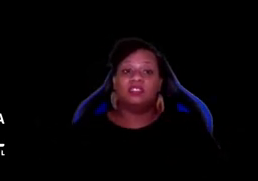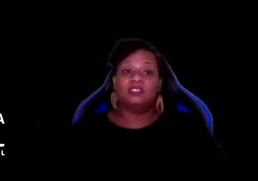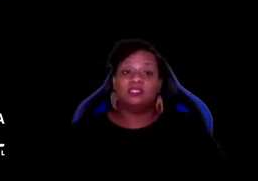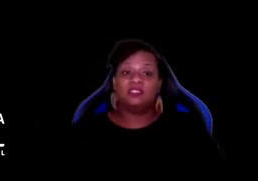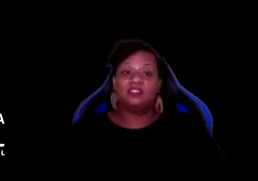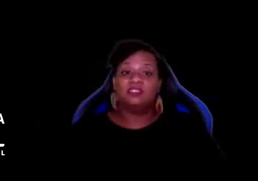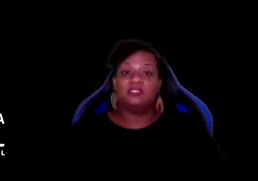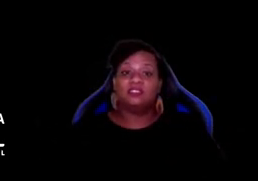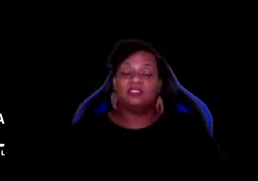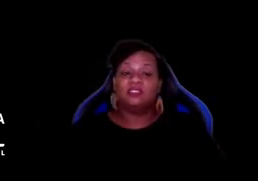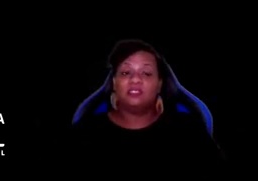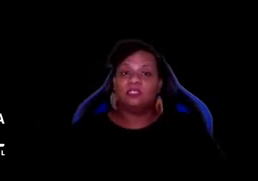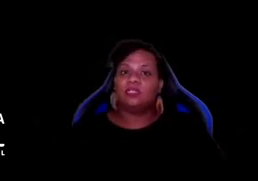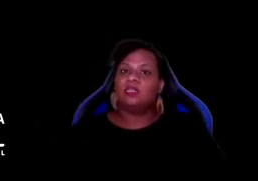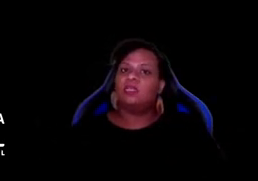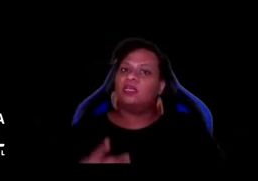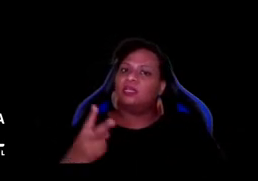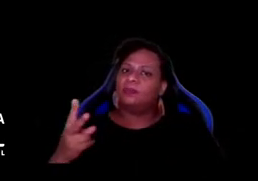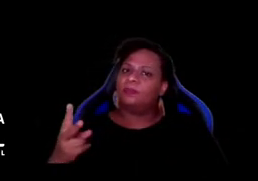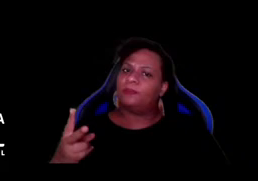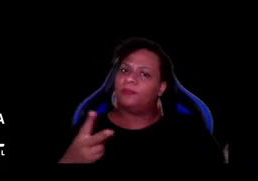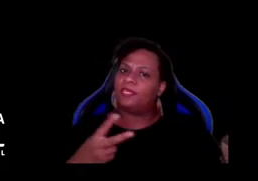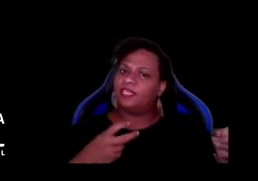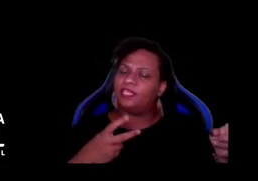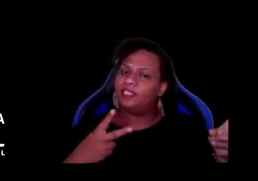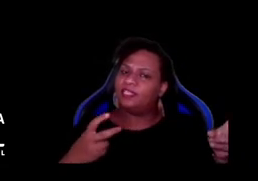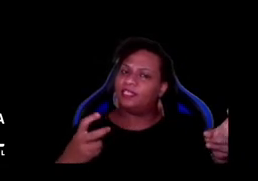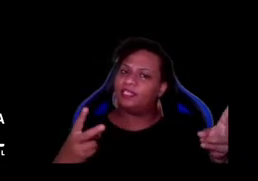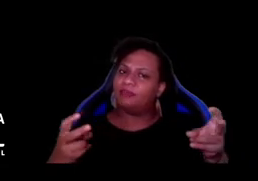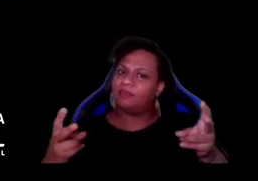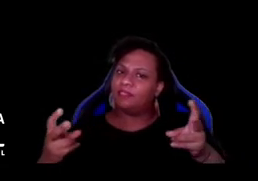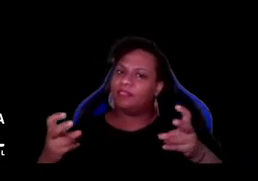eles perceberam que os troncos,